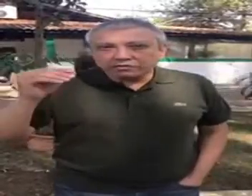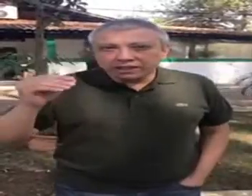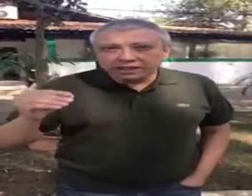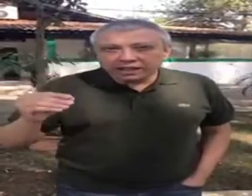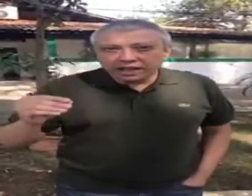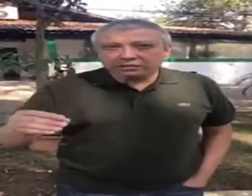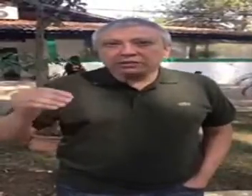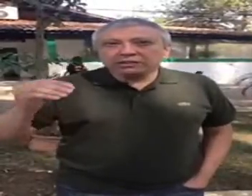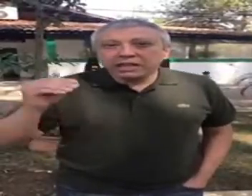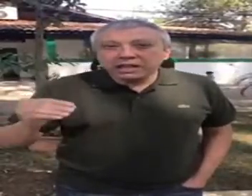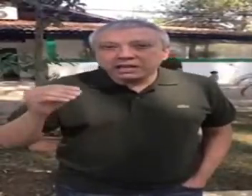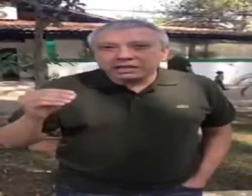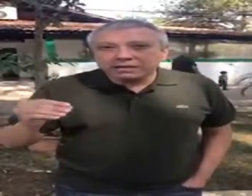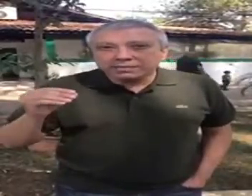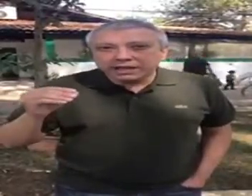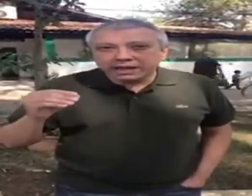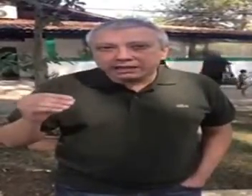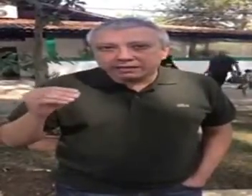tenha sido esvaziado